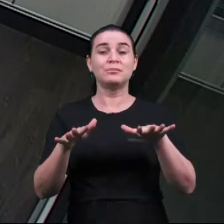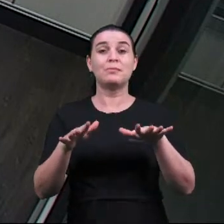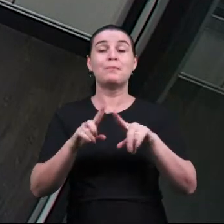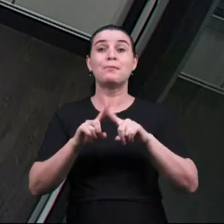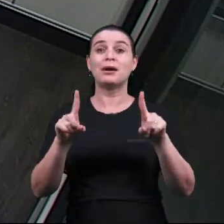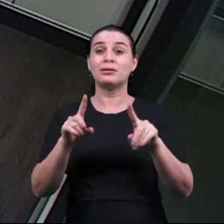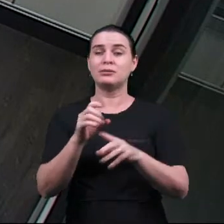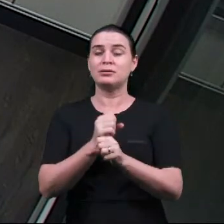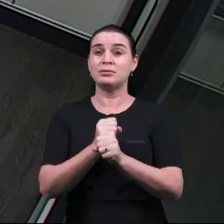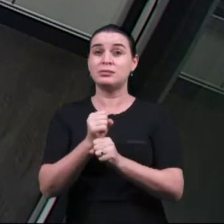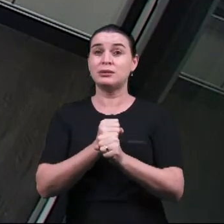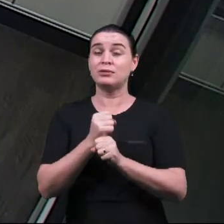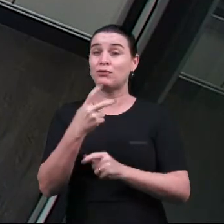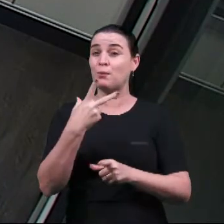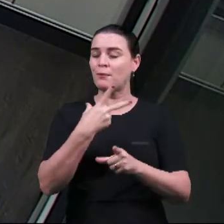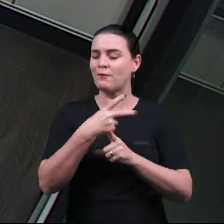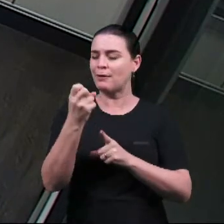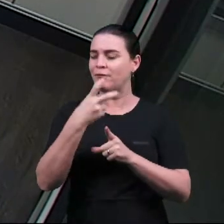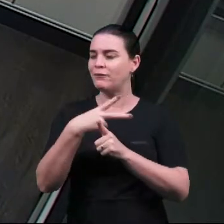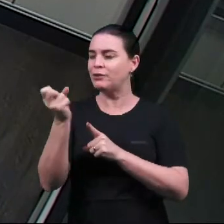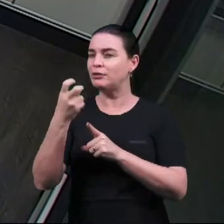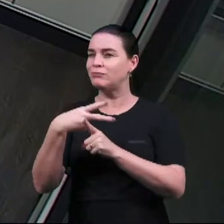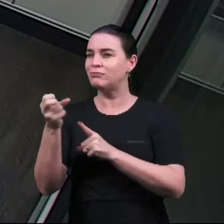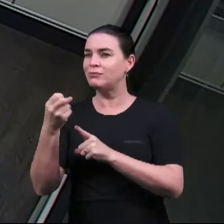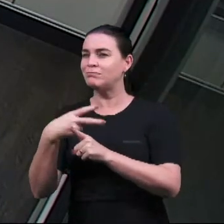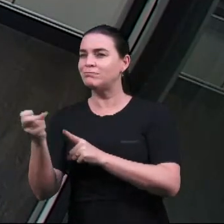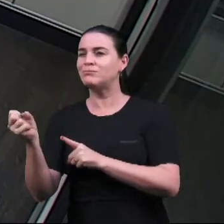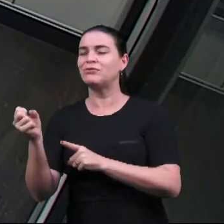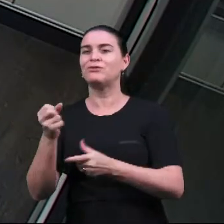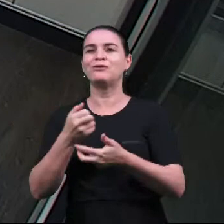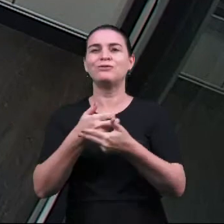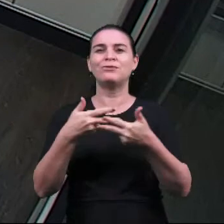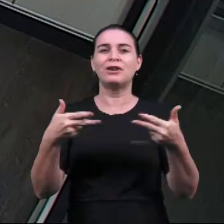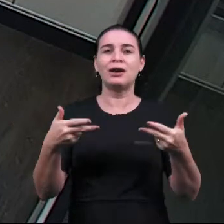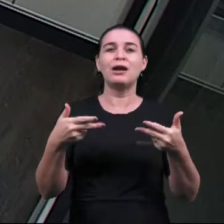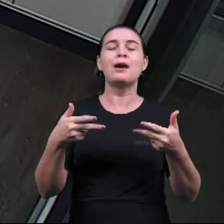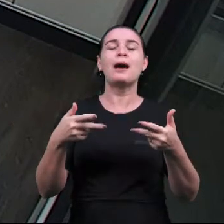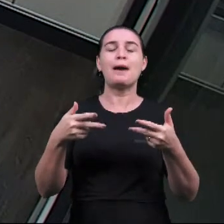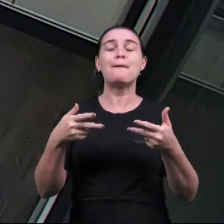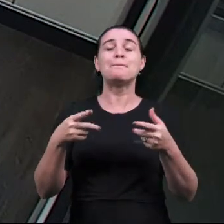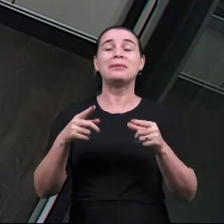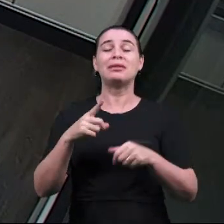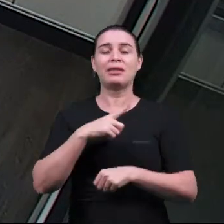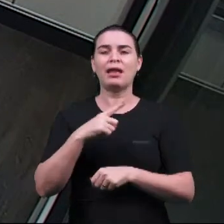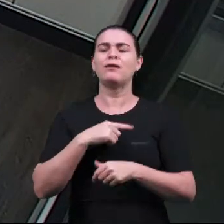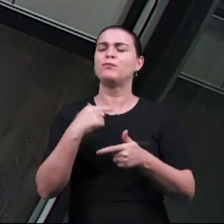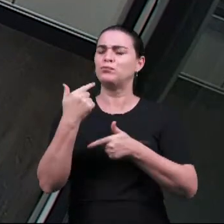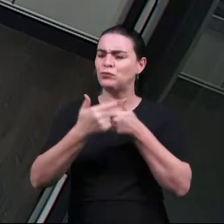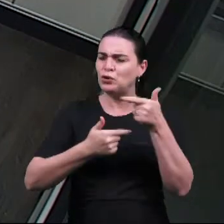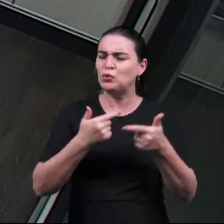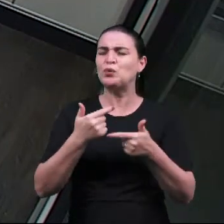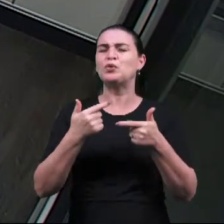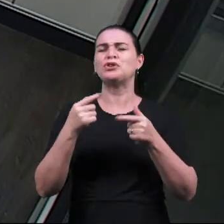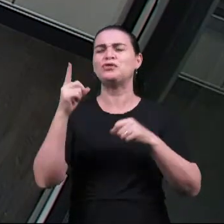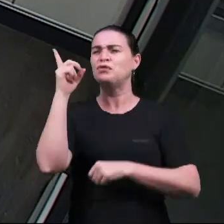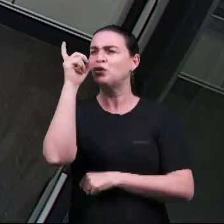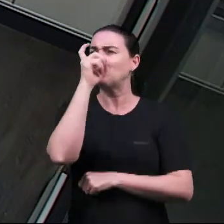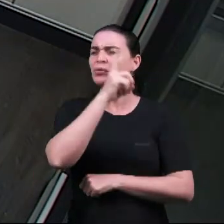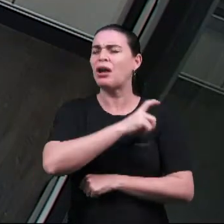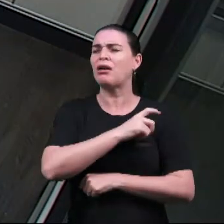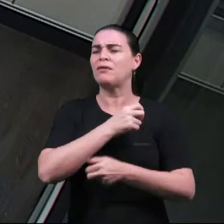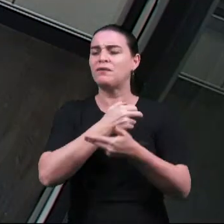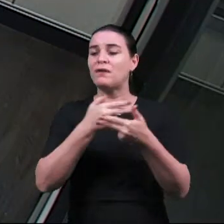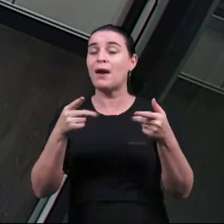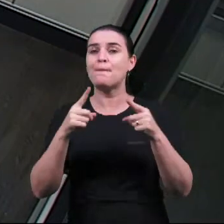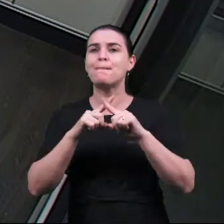de muitas vitórias na obra do Senhor, apesar das lutas, aflições, turbulências, mas o Senhor deu a